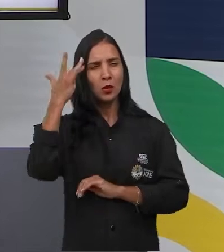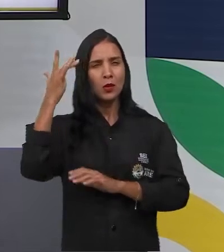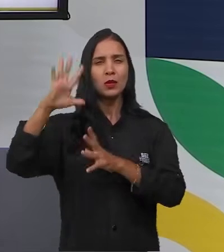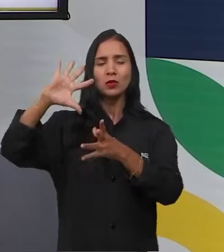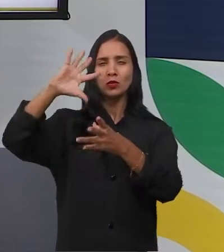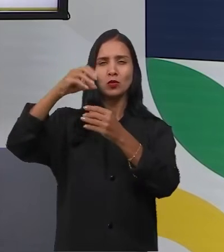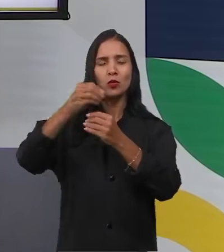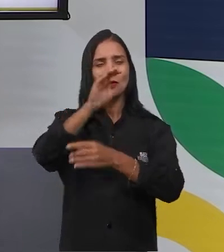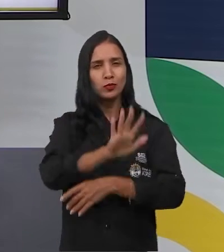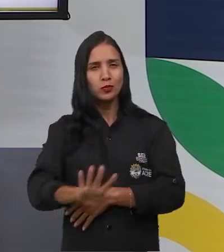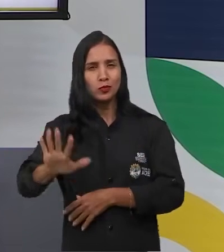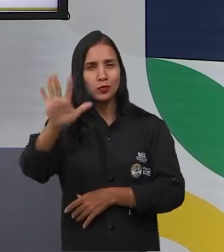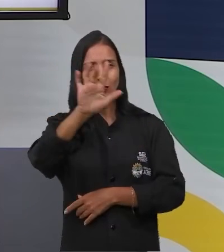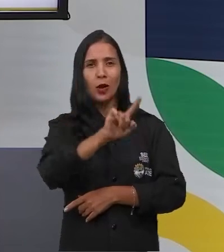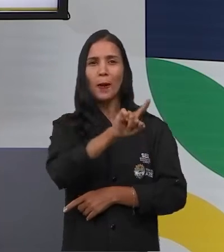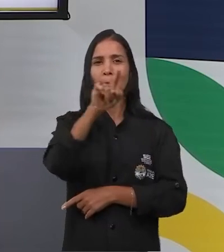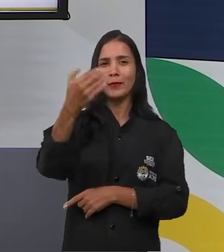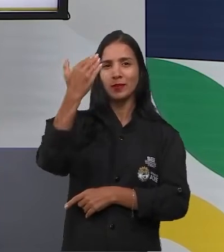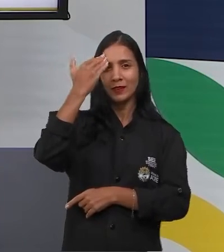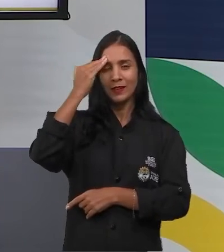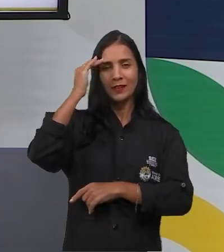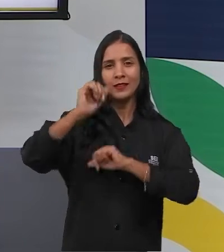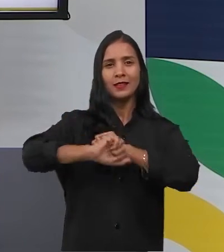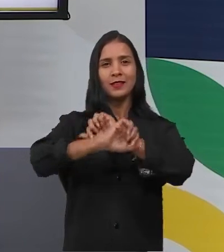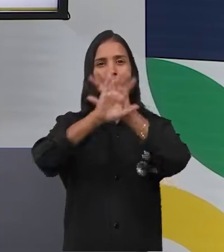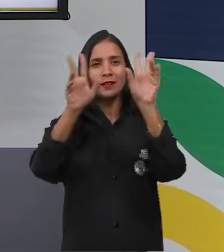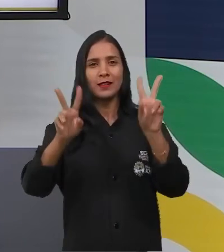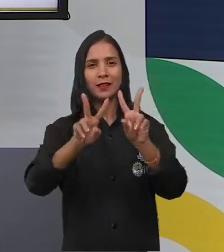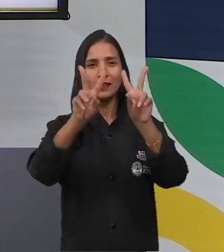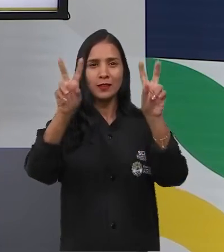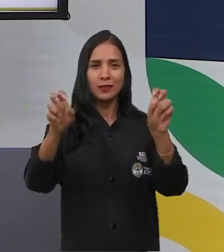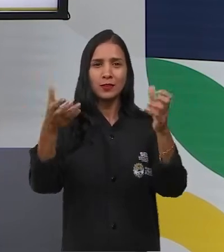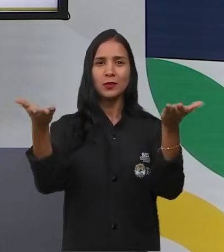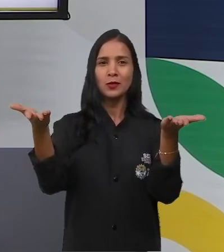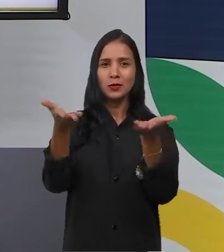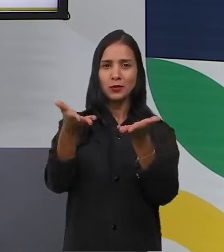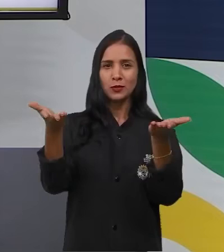zona geral, uma compreensão acerca das práticas corporais